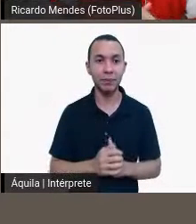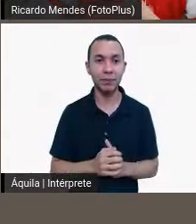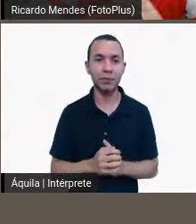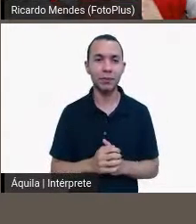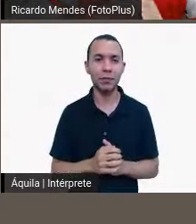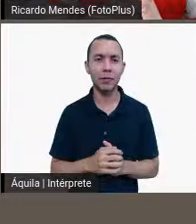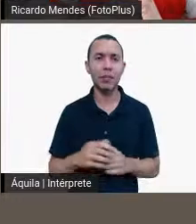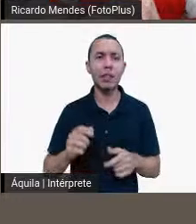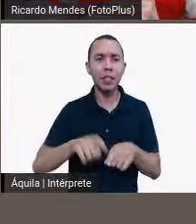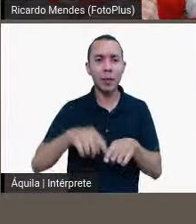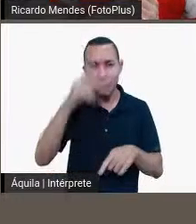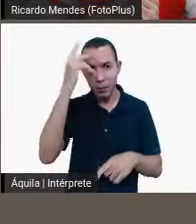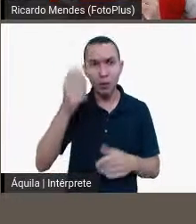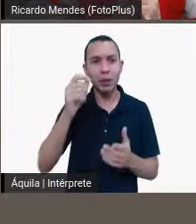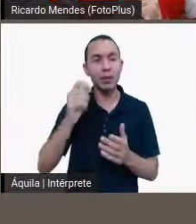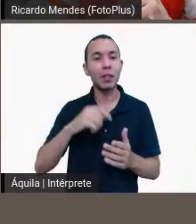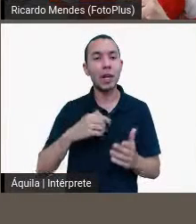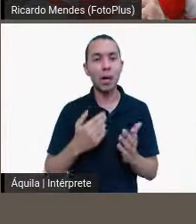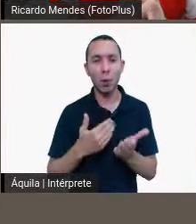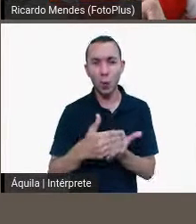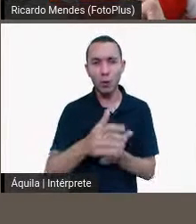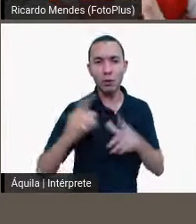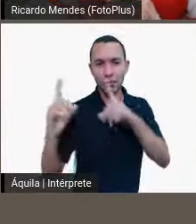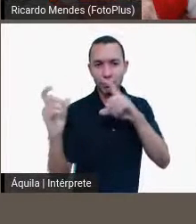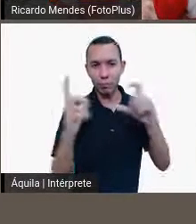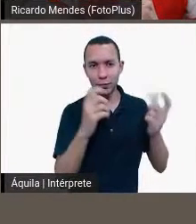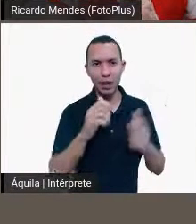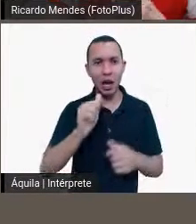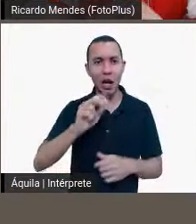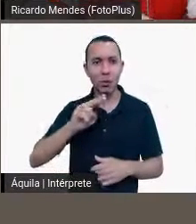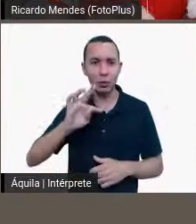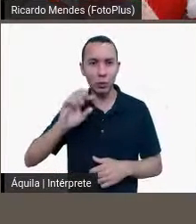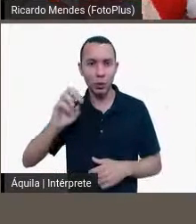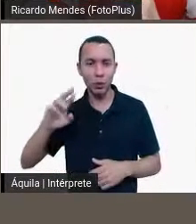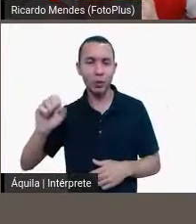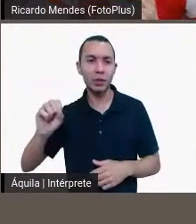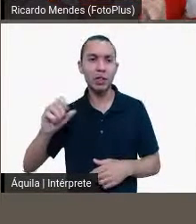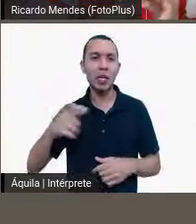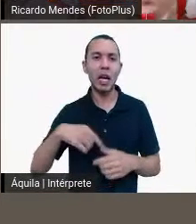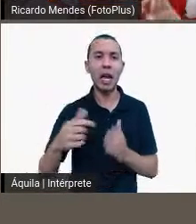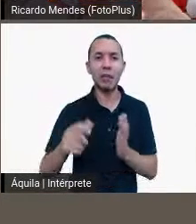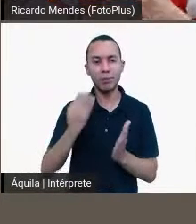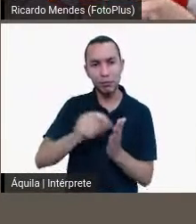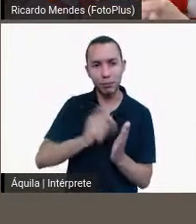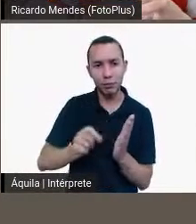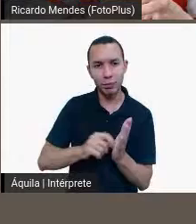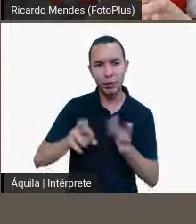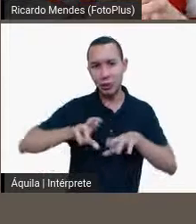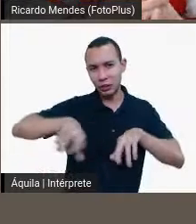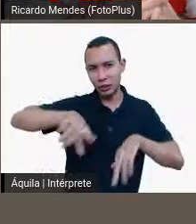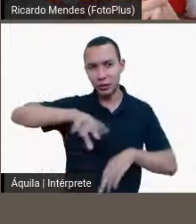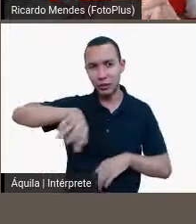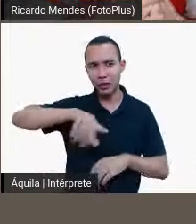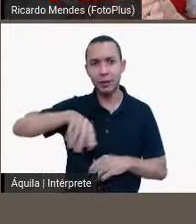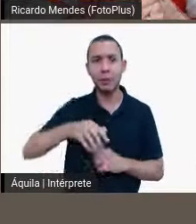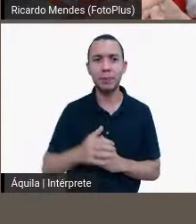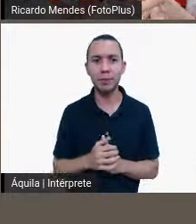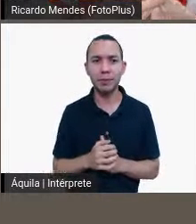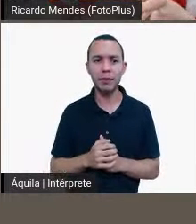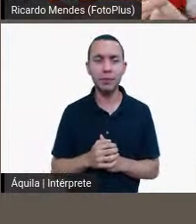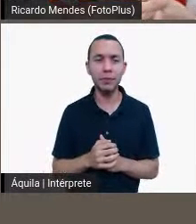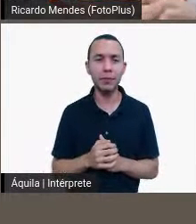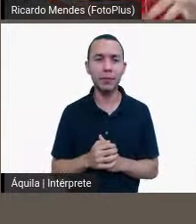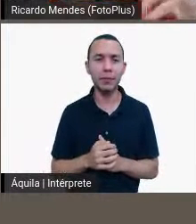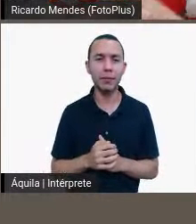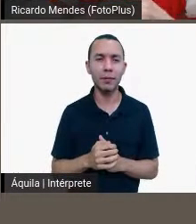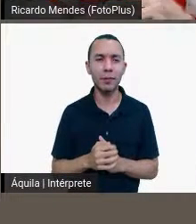autores da história da fotografia no Brasil tem origem fora do campo acadêmico. Ainda que seja necessário lembrar que a produção de Boris Kozoy, figura de